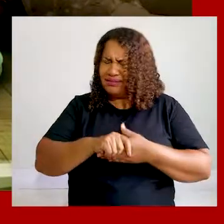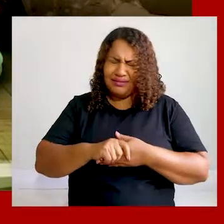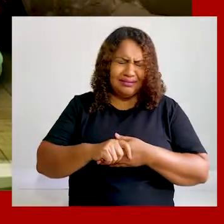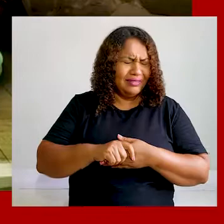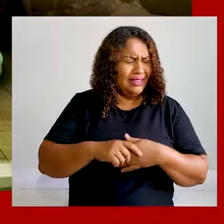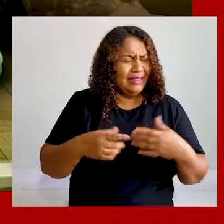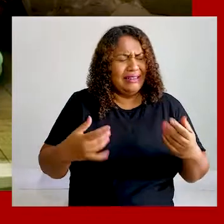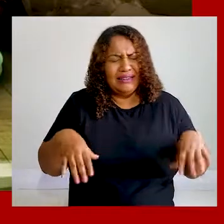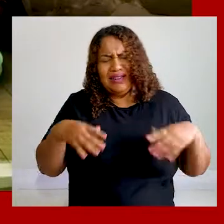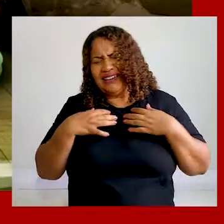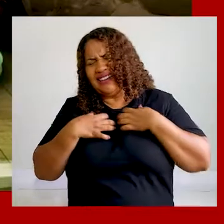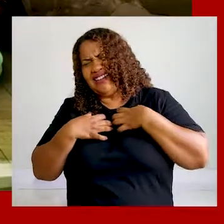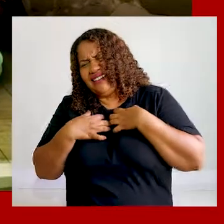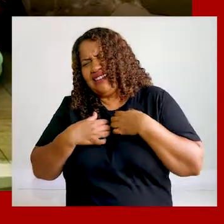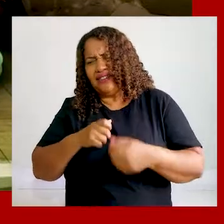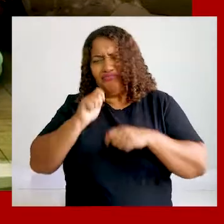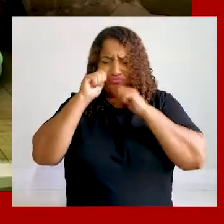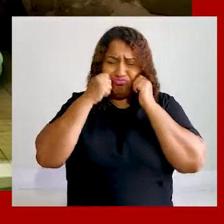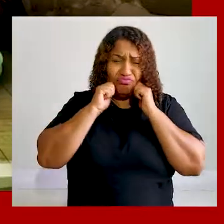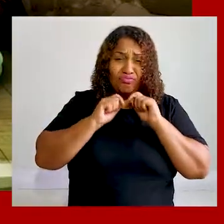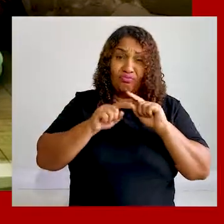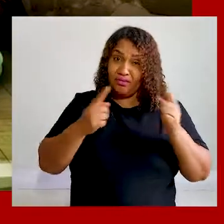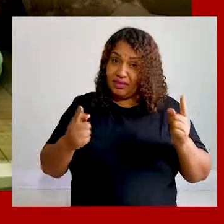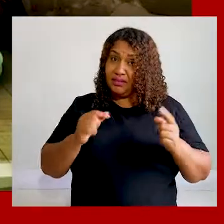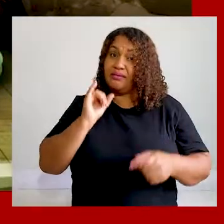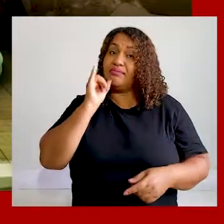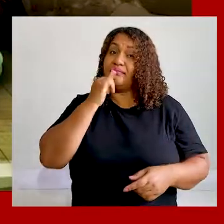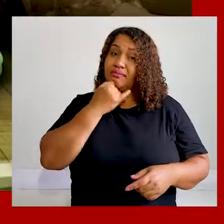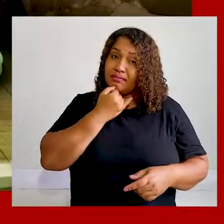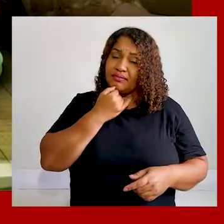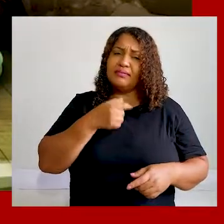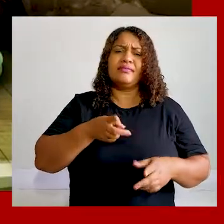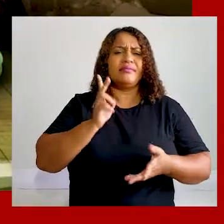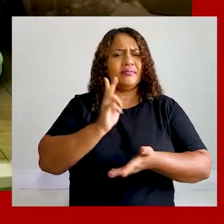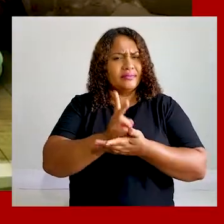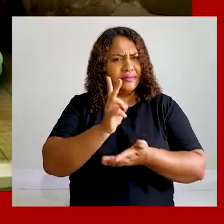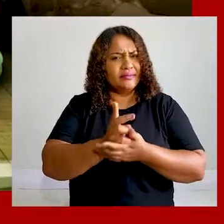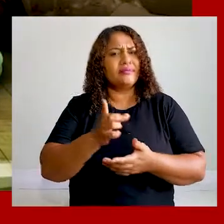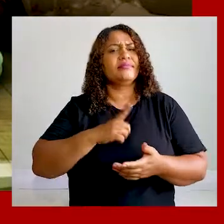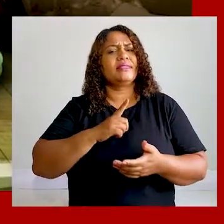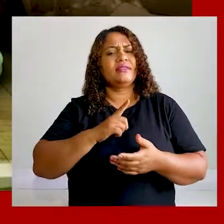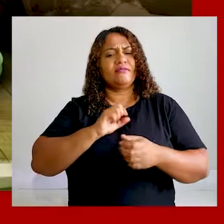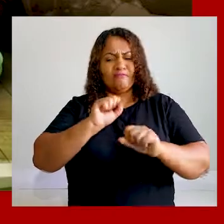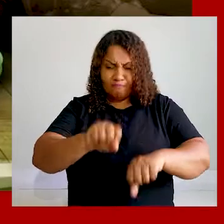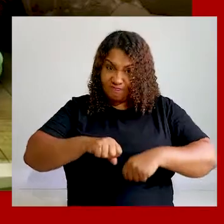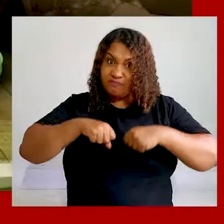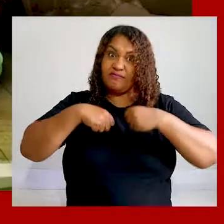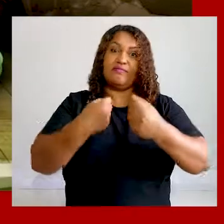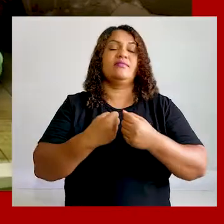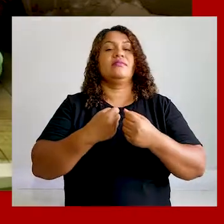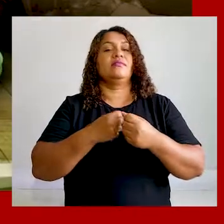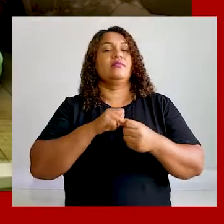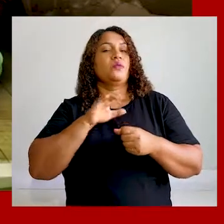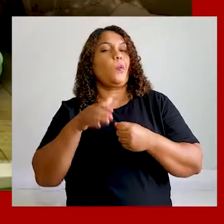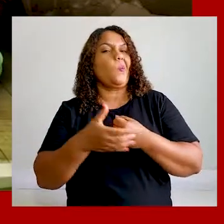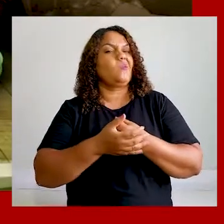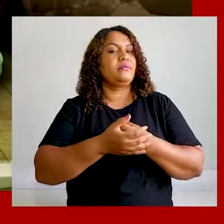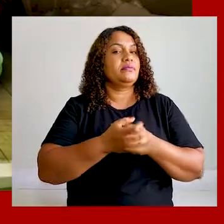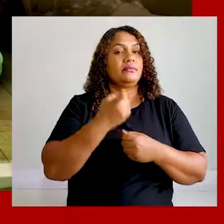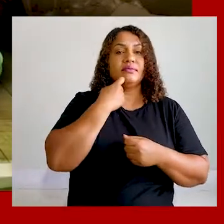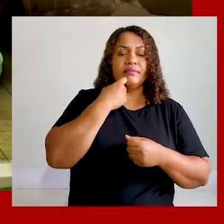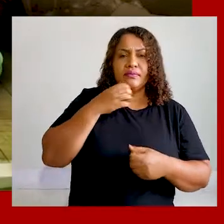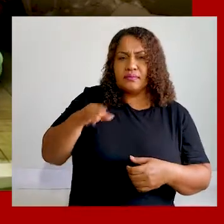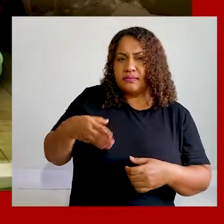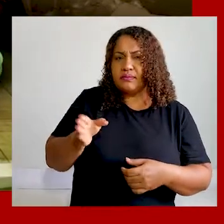Mas, como na tristeza existe sempre uma força escondida, o